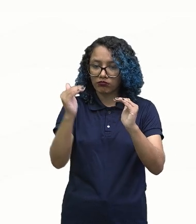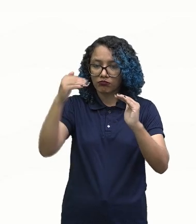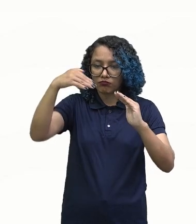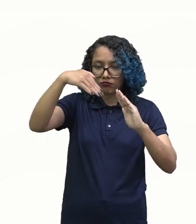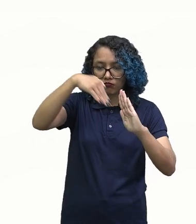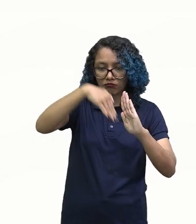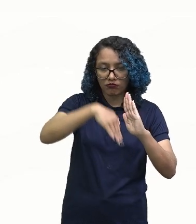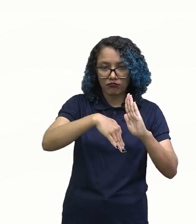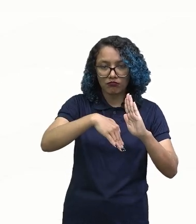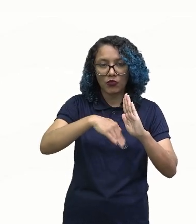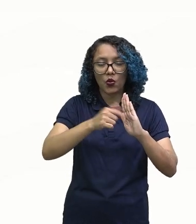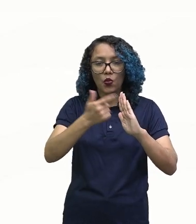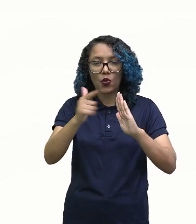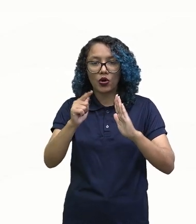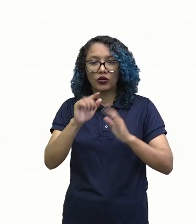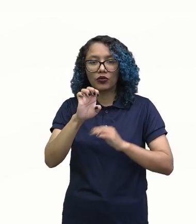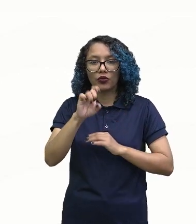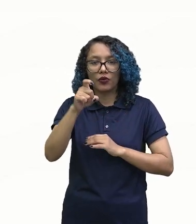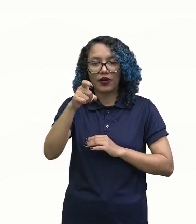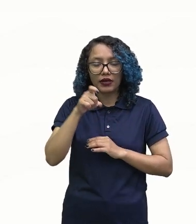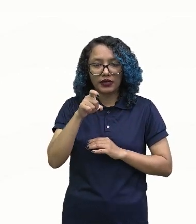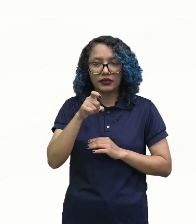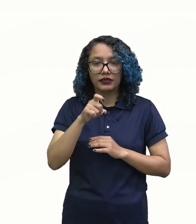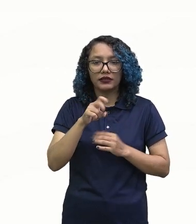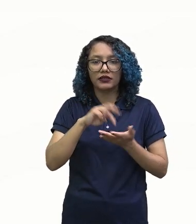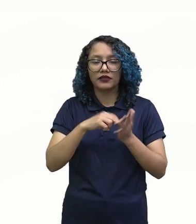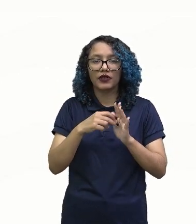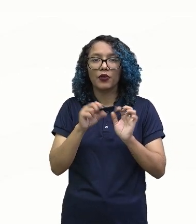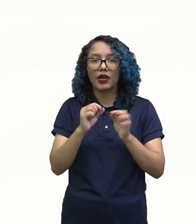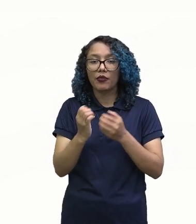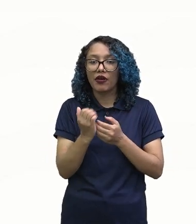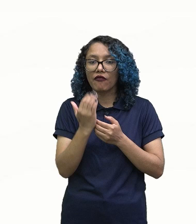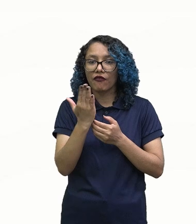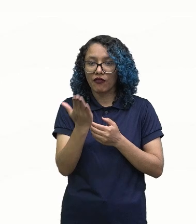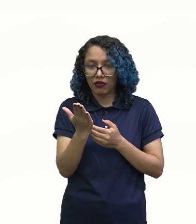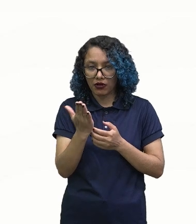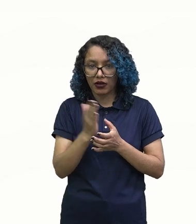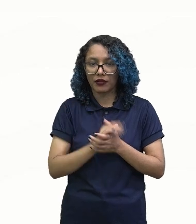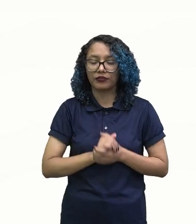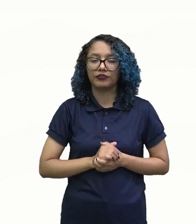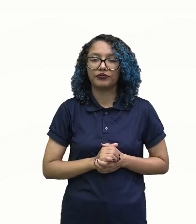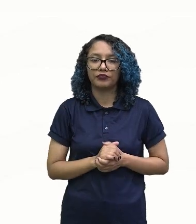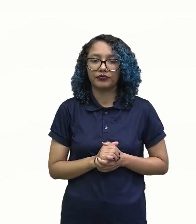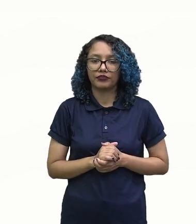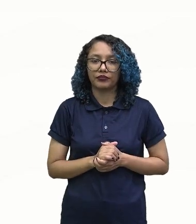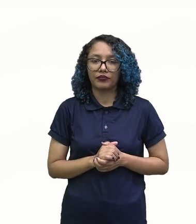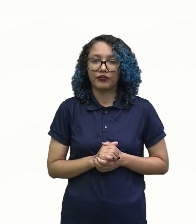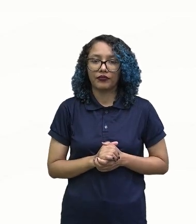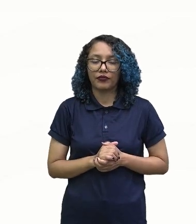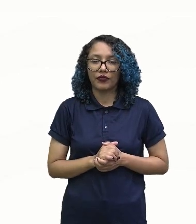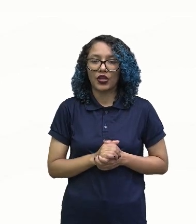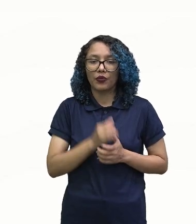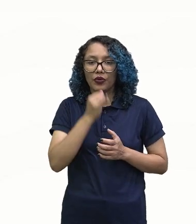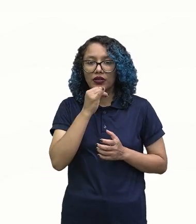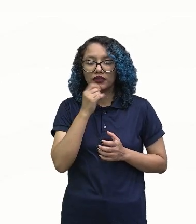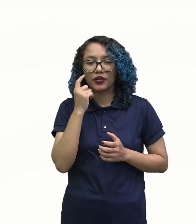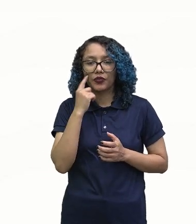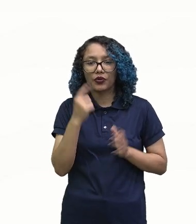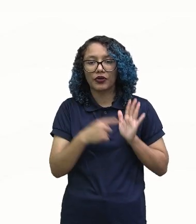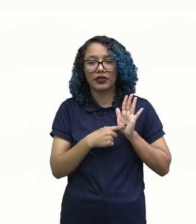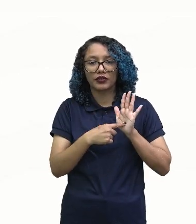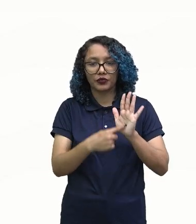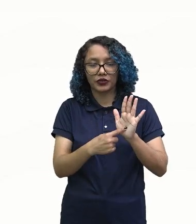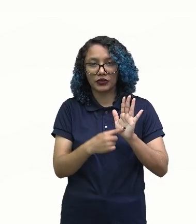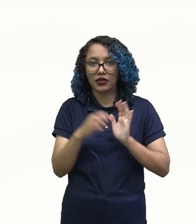temos o ex, significa movimento para fora, estado anterior. Então, eu digo exposição, eu